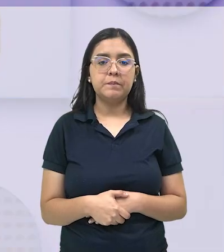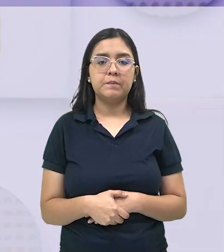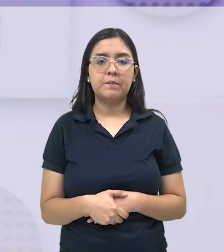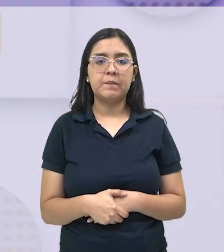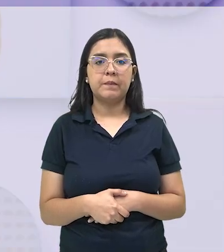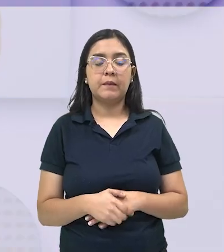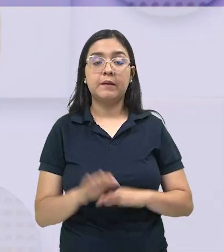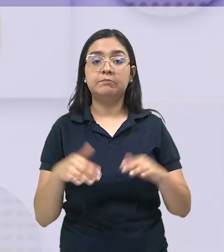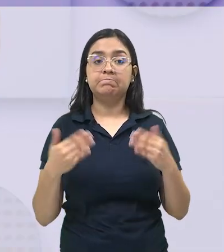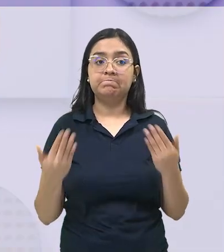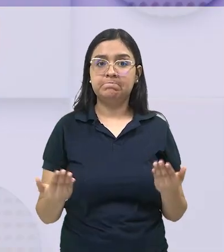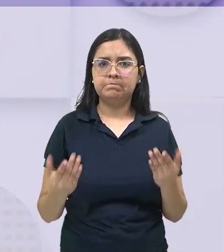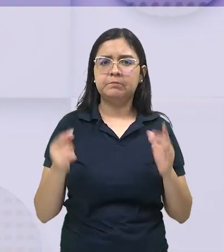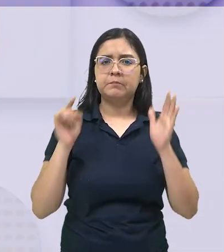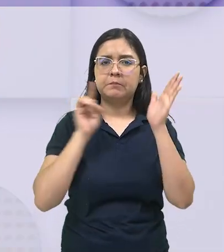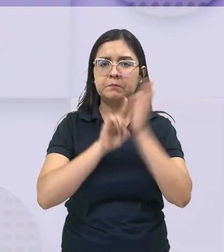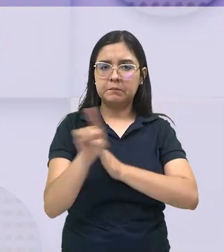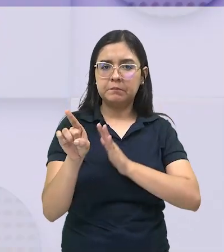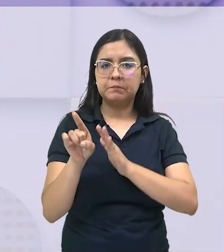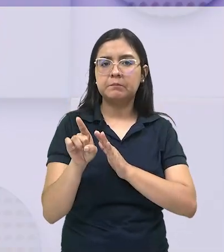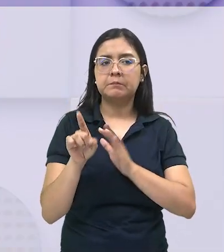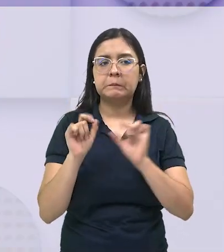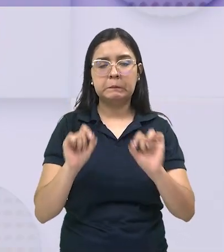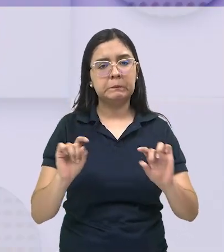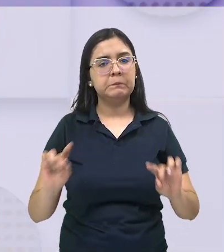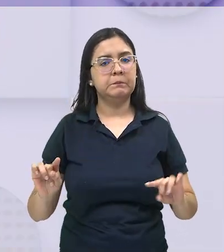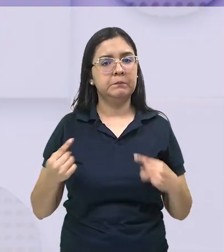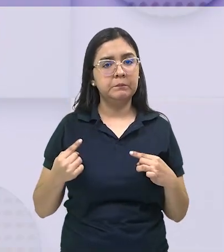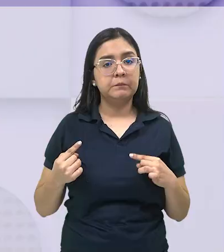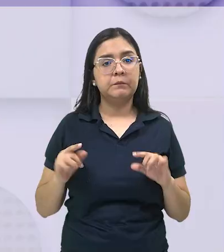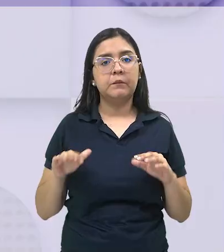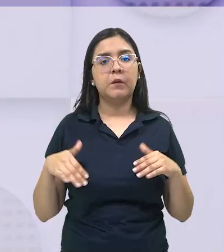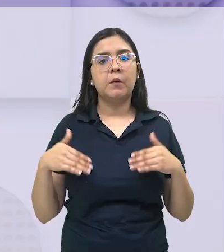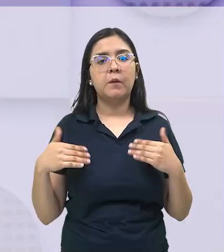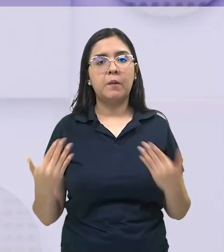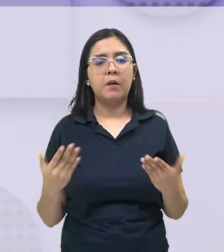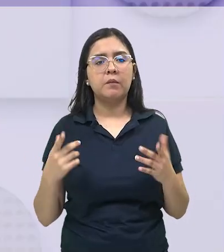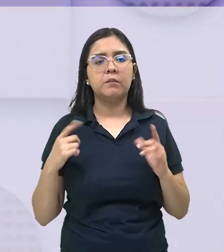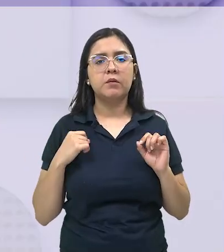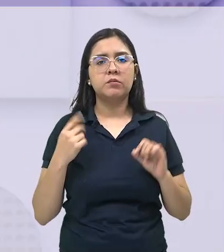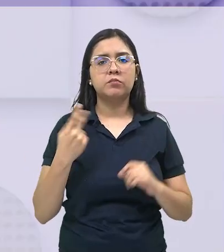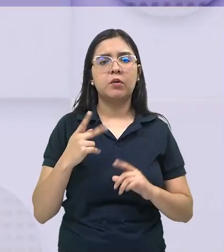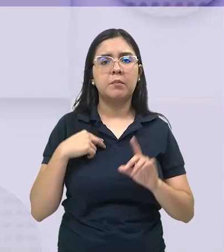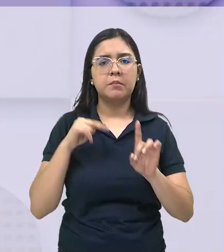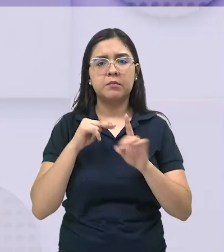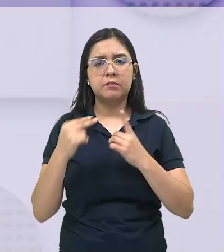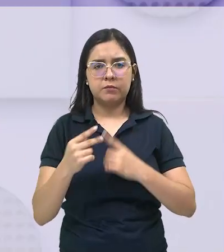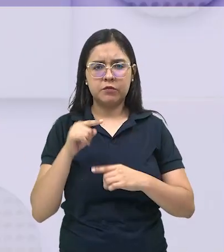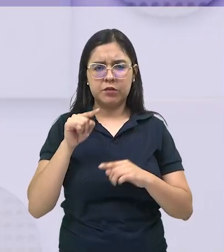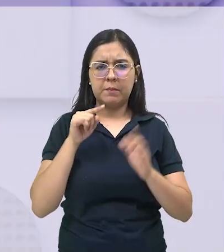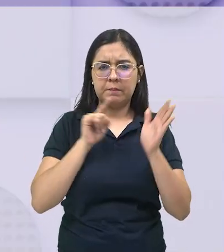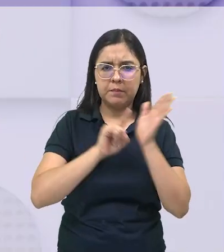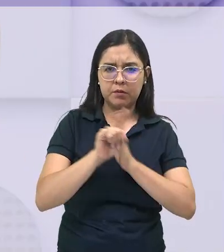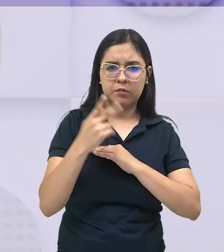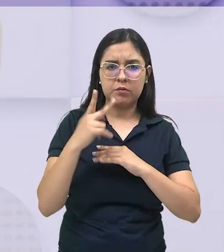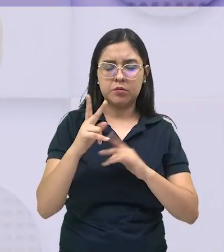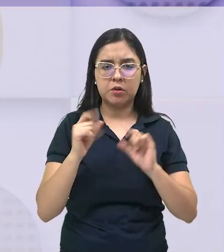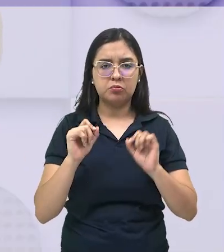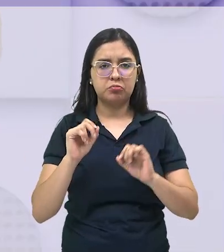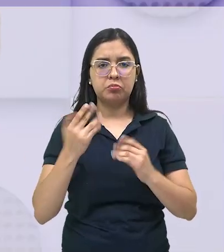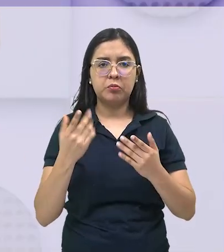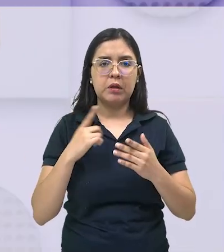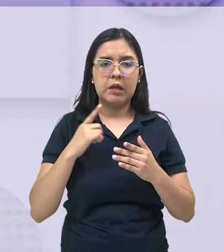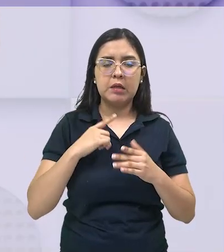Então, olha só, é uma pergunta provocativa. Qual é a visão? Você já perguntou para o seu líder